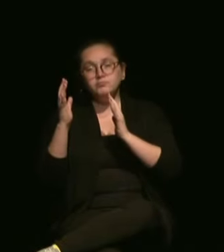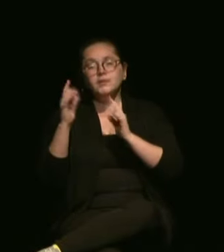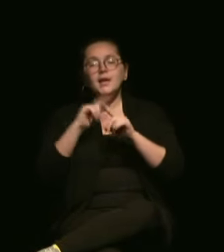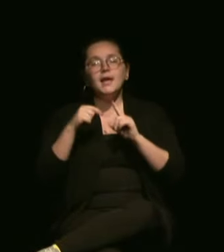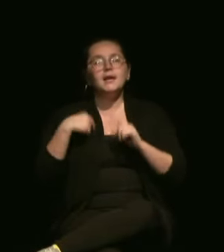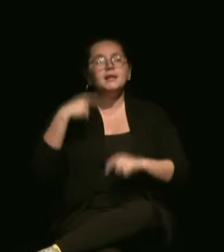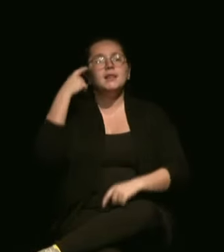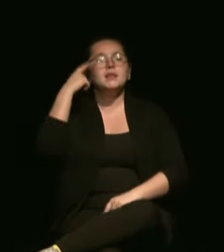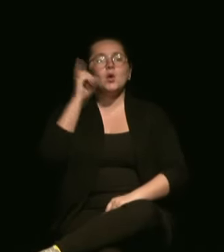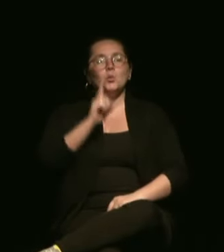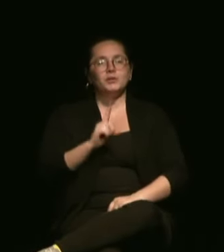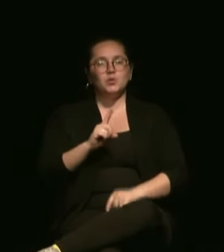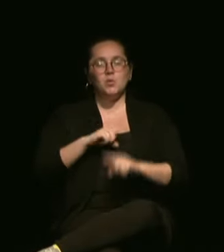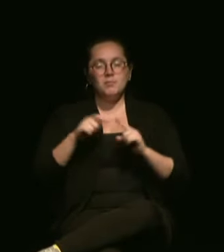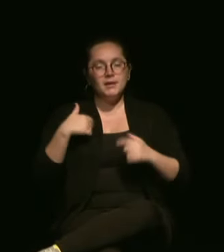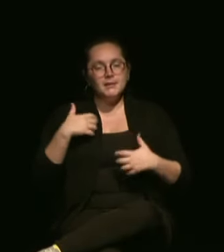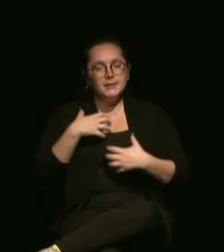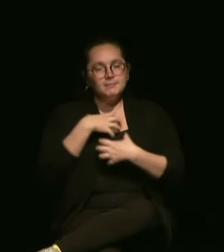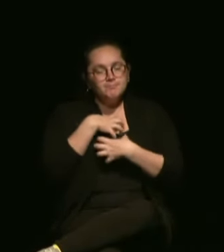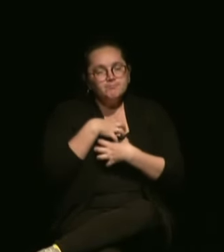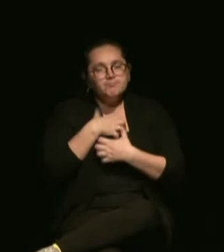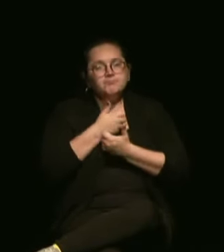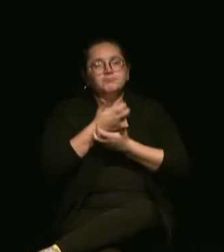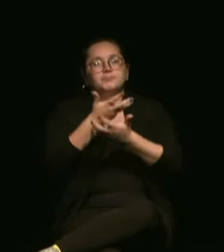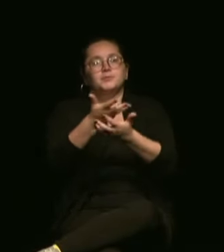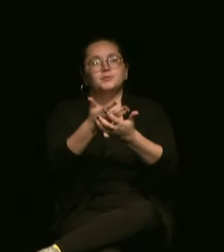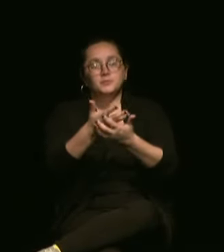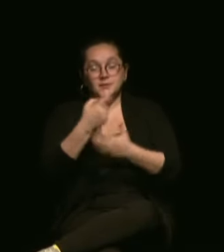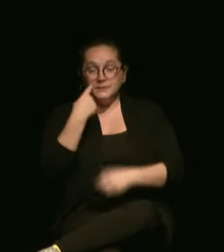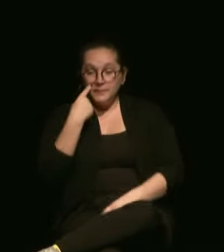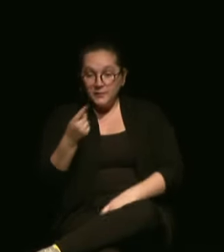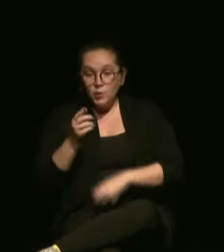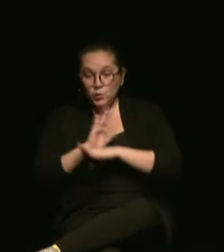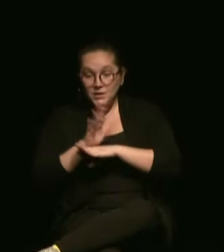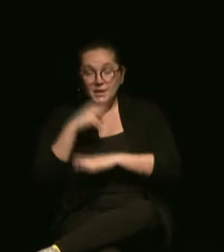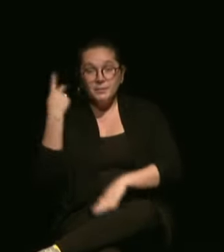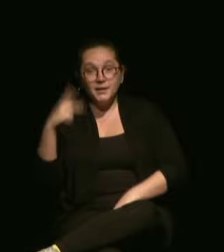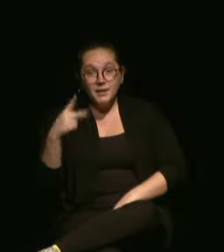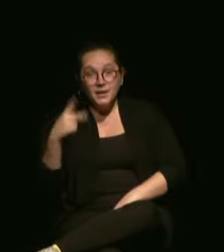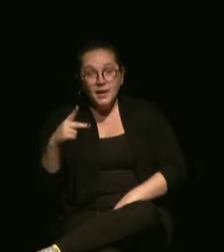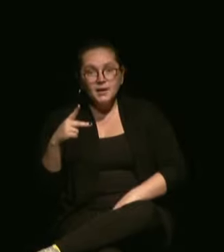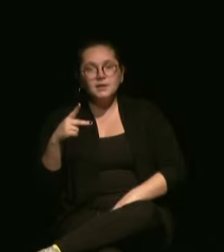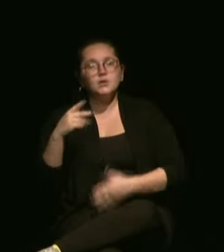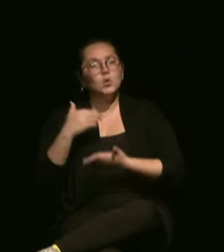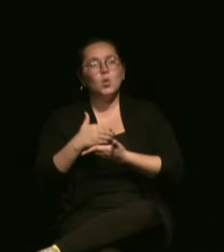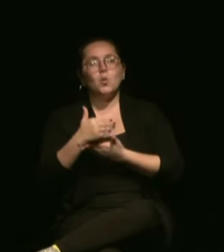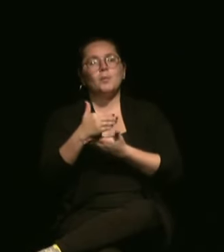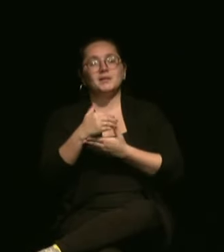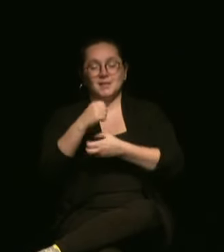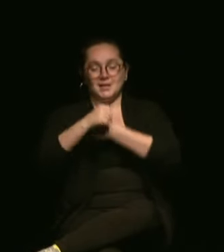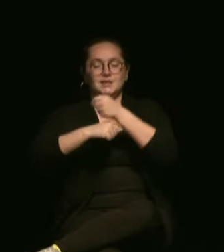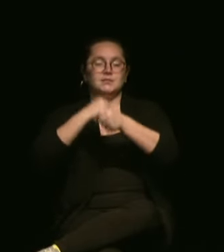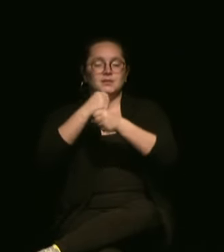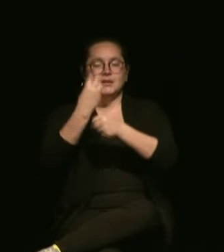você tem aquilo que vai fazer o cinema do Coutinho existir dali a 30 anos.